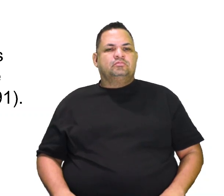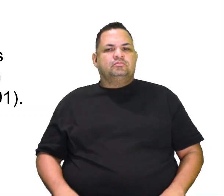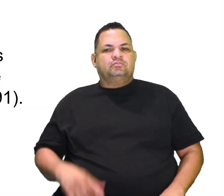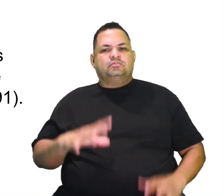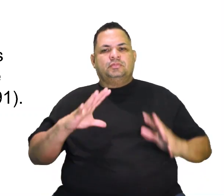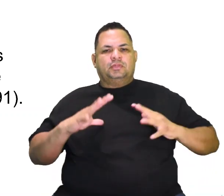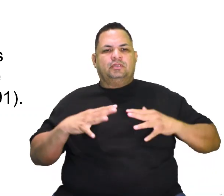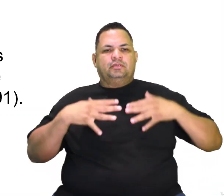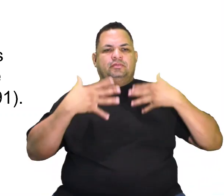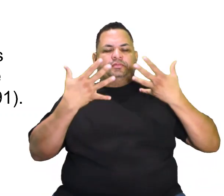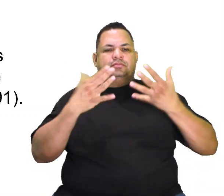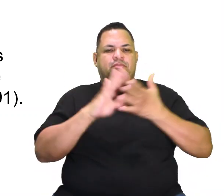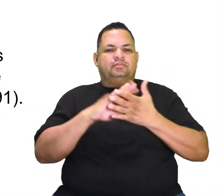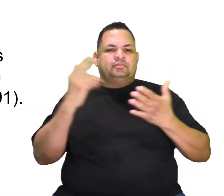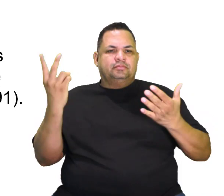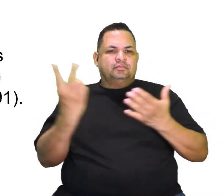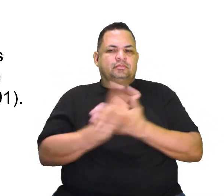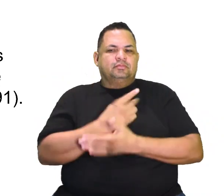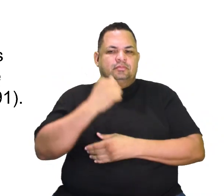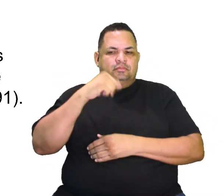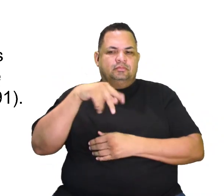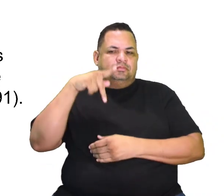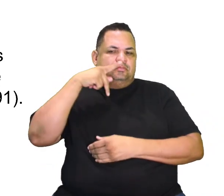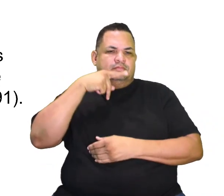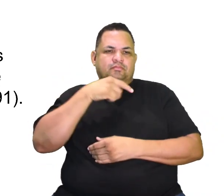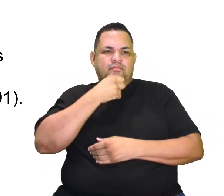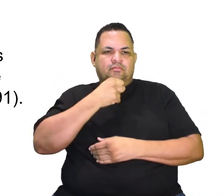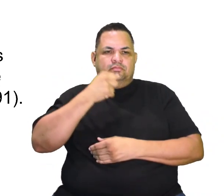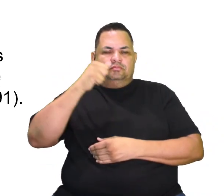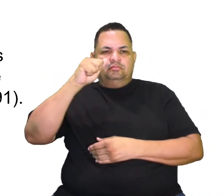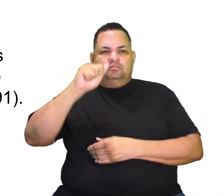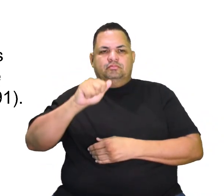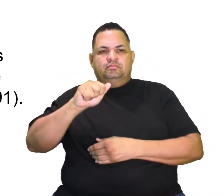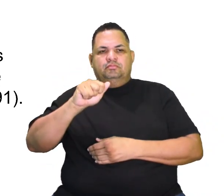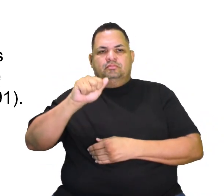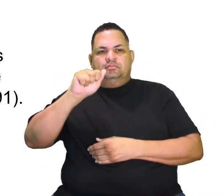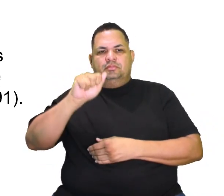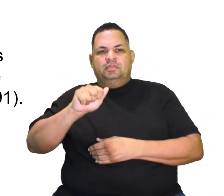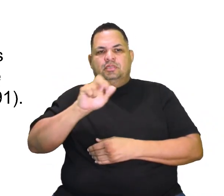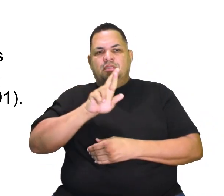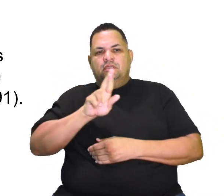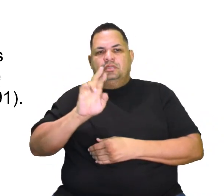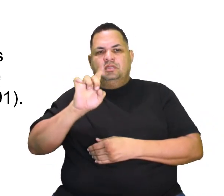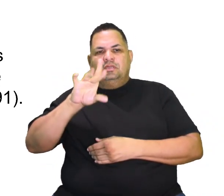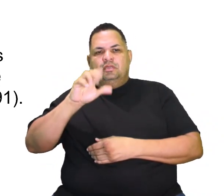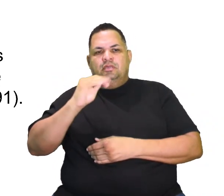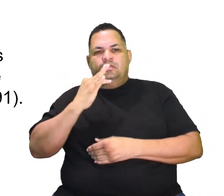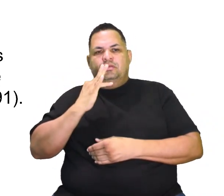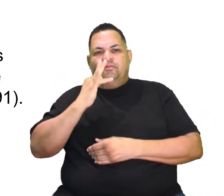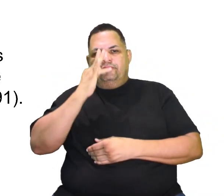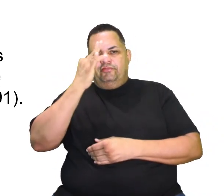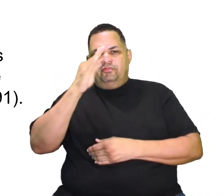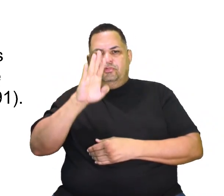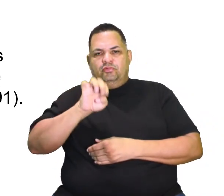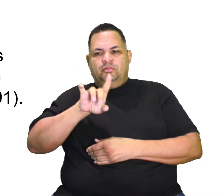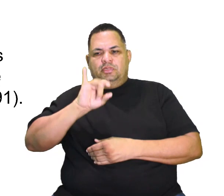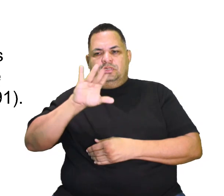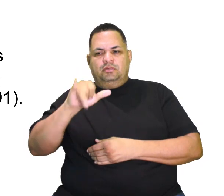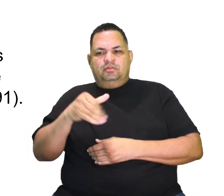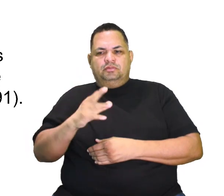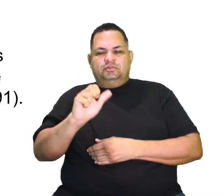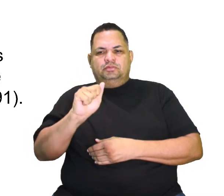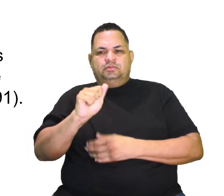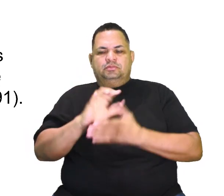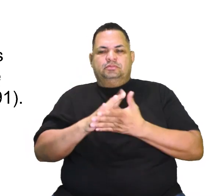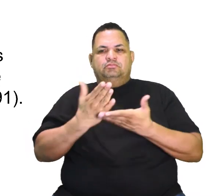festa que ocorre aqui em Porto Velho, que é o Arraial Flor do Maracujá. Esteve um tempo